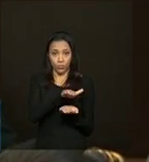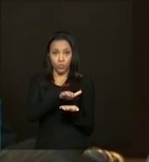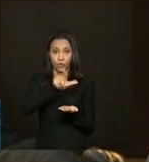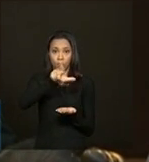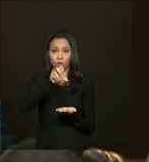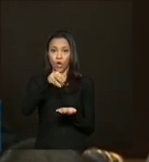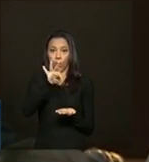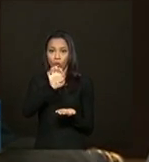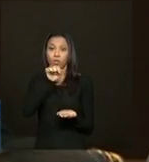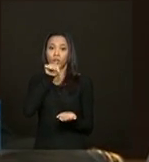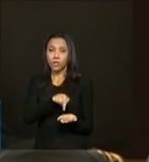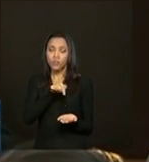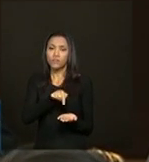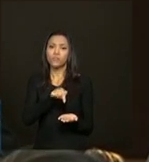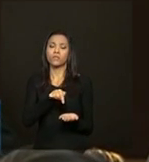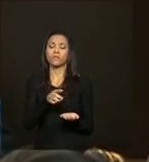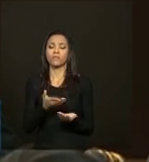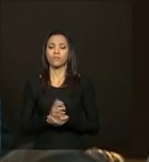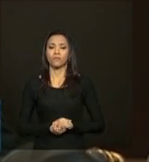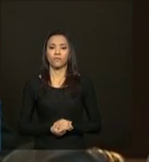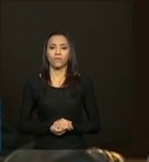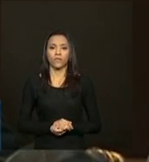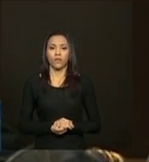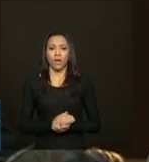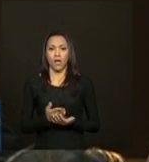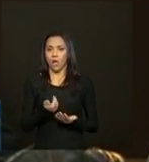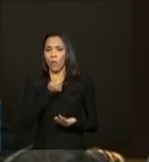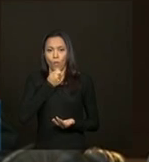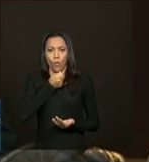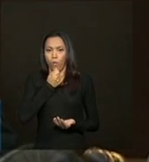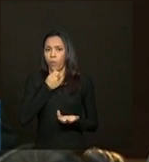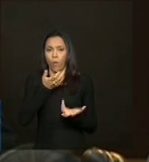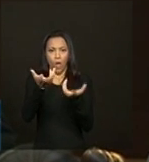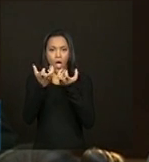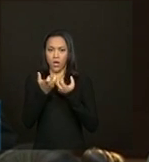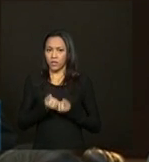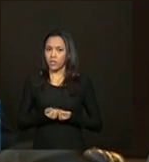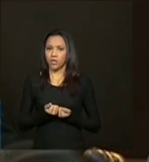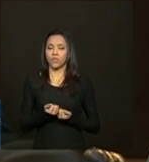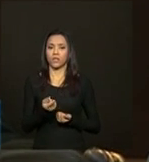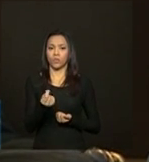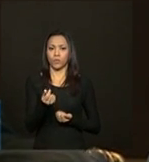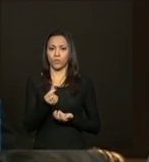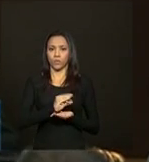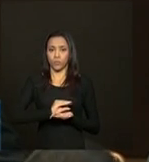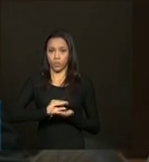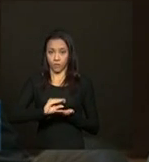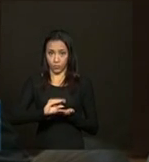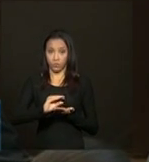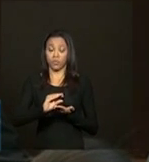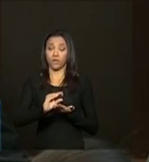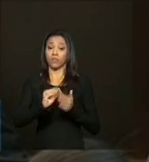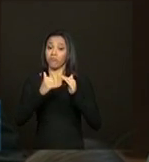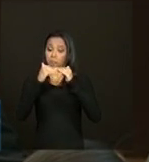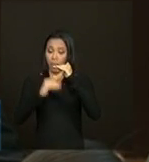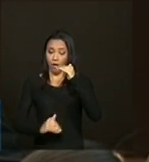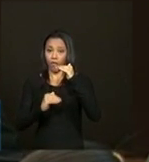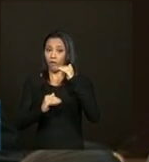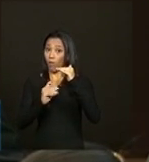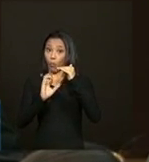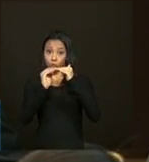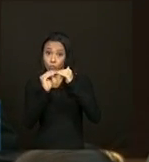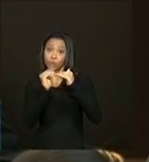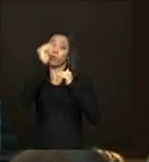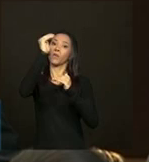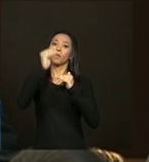por subestação Onça Puma. Não serão aceitas propostas que ofertarem para receita anual permitida valores superiores